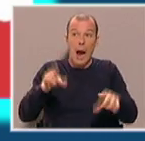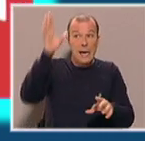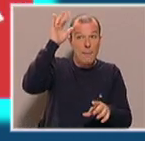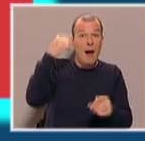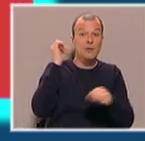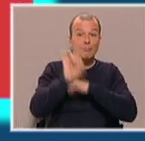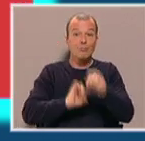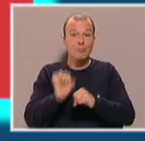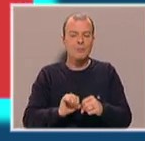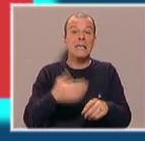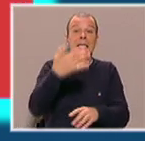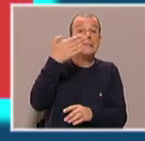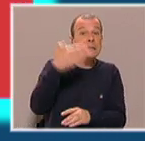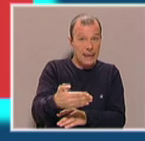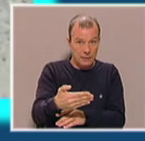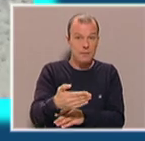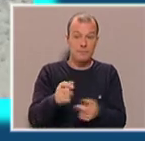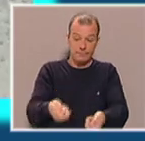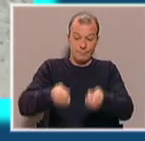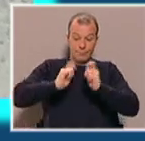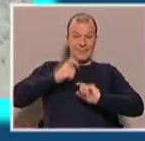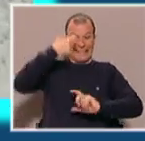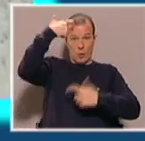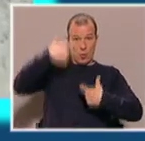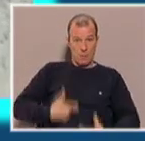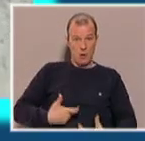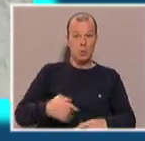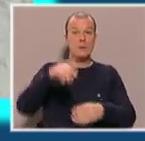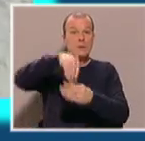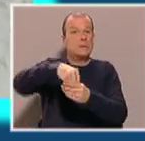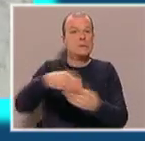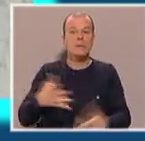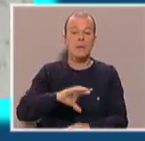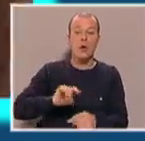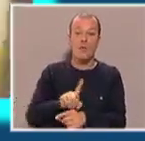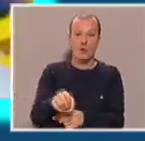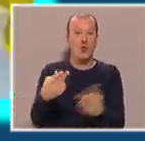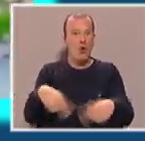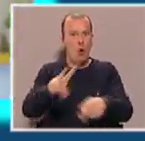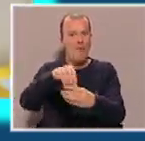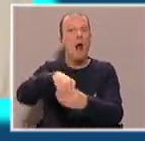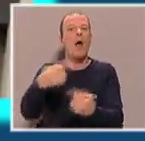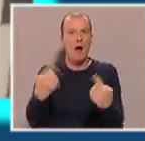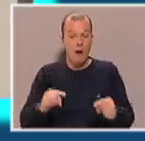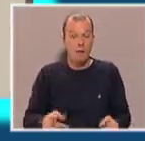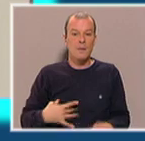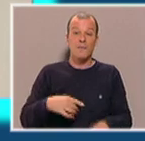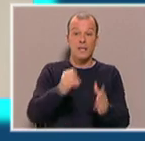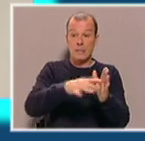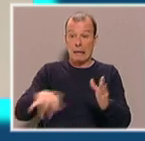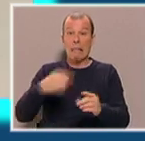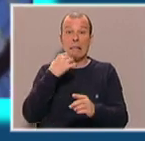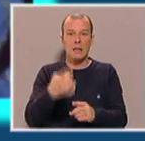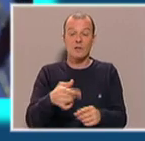Apenas 7 foram transmitidos para a espécie humana. Neles se inclui este novo vírus. Cientistas afirmam que o